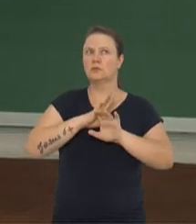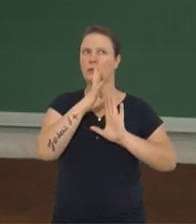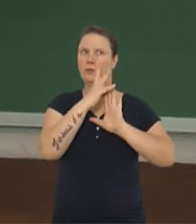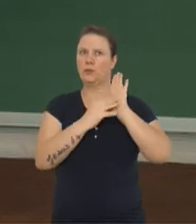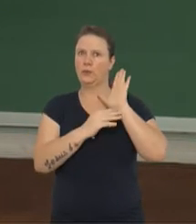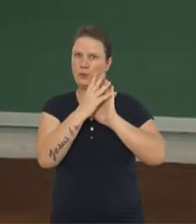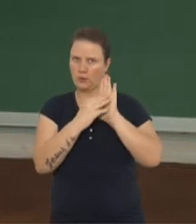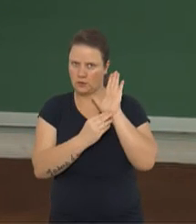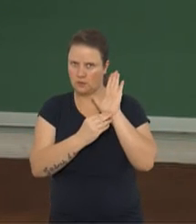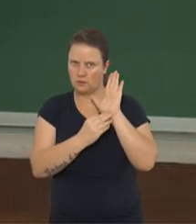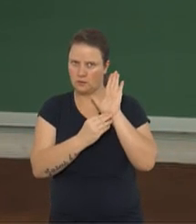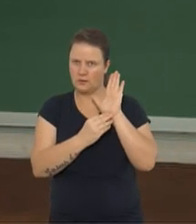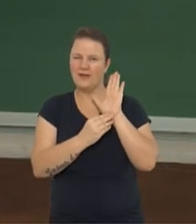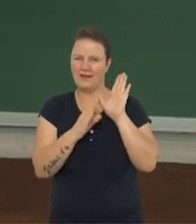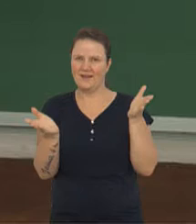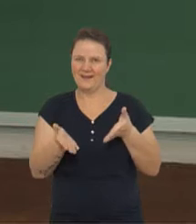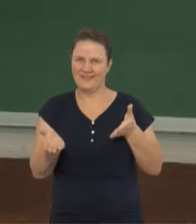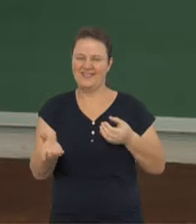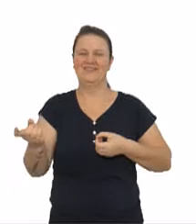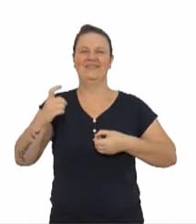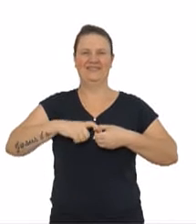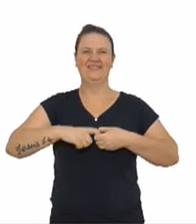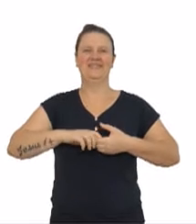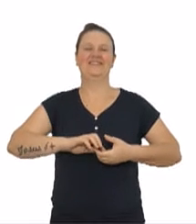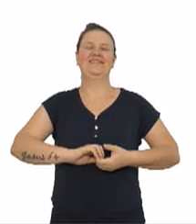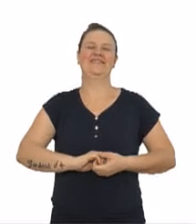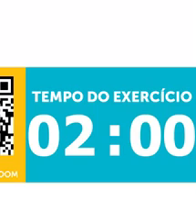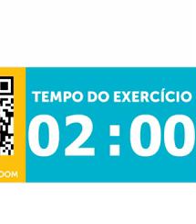desse esqueminha aqui. Tudo bem?